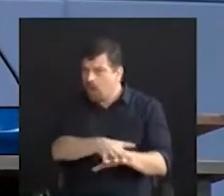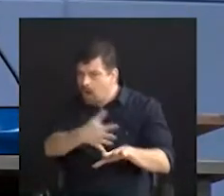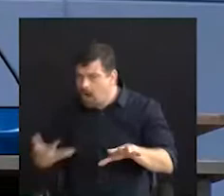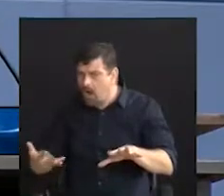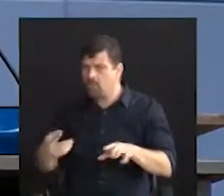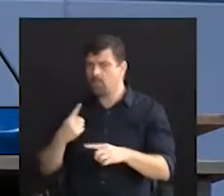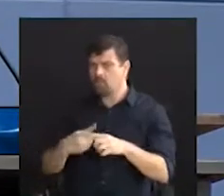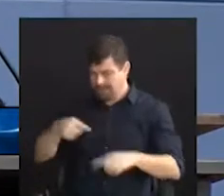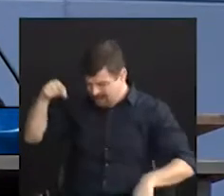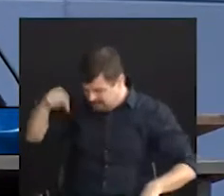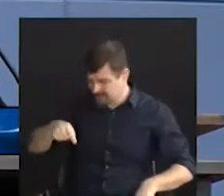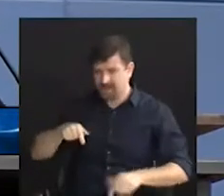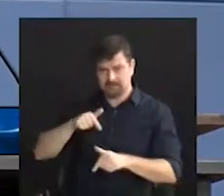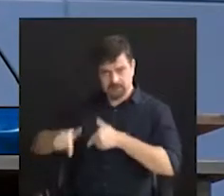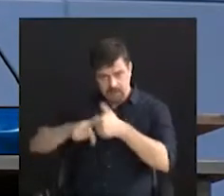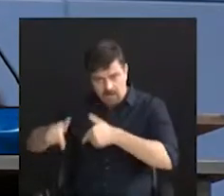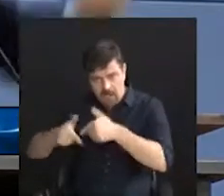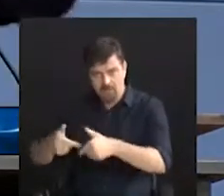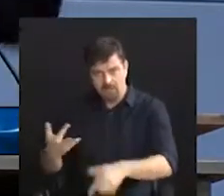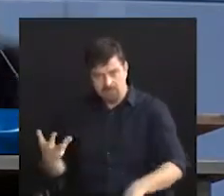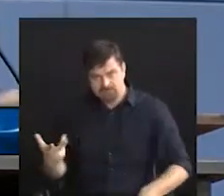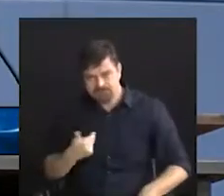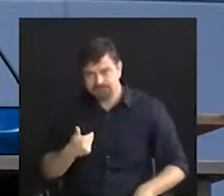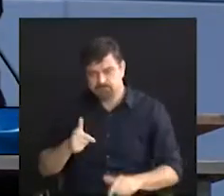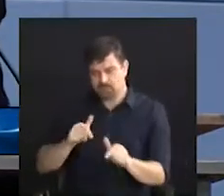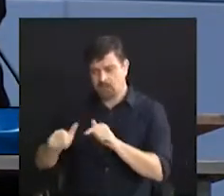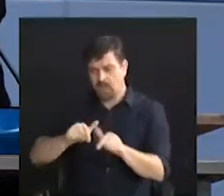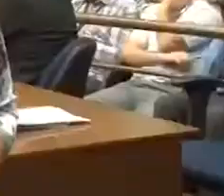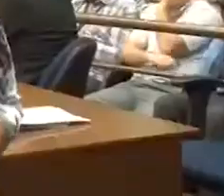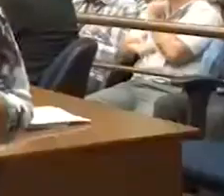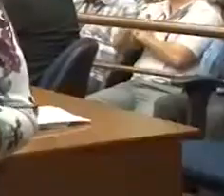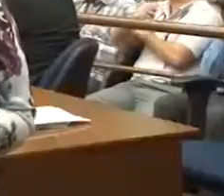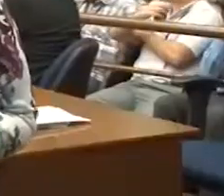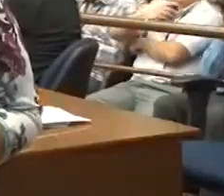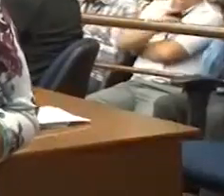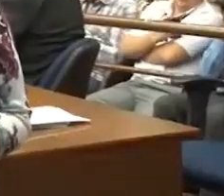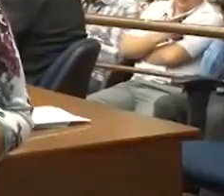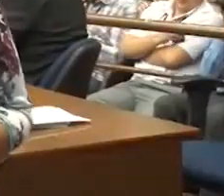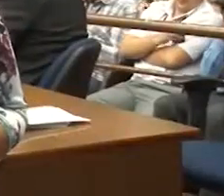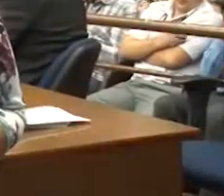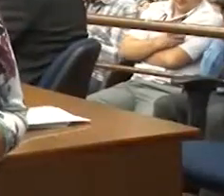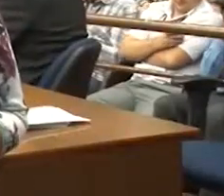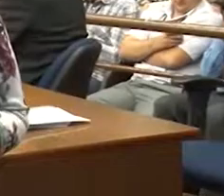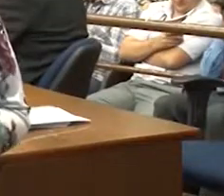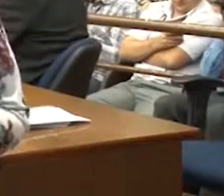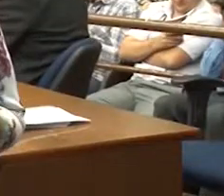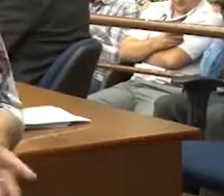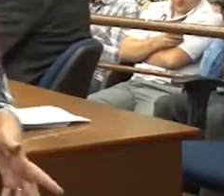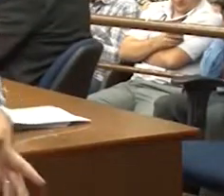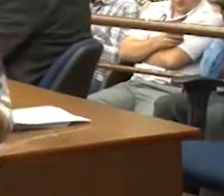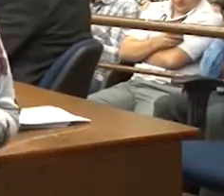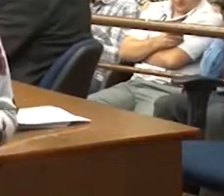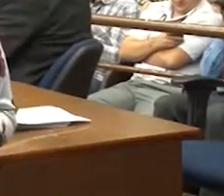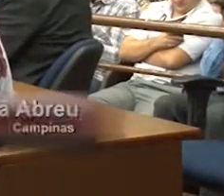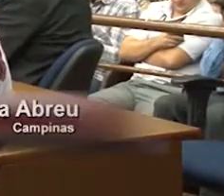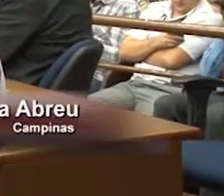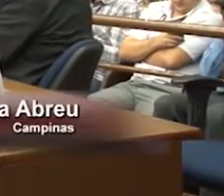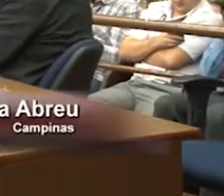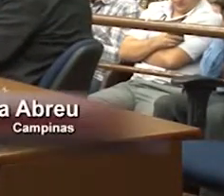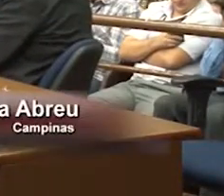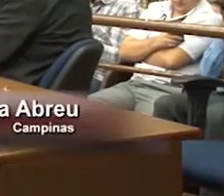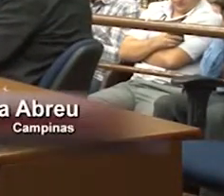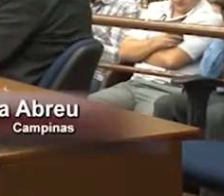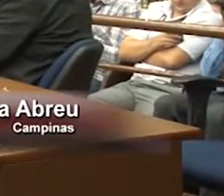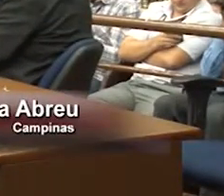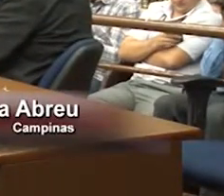estão ajudando na construção educacional da nossa cidade de Campinas. O plano municipal de educação abrange todo o sistema